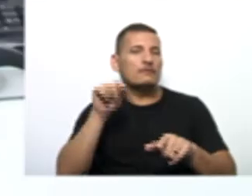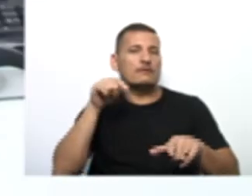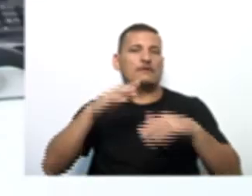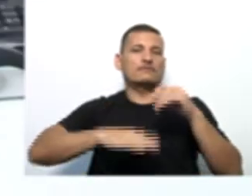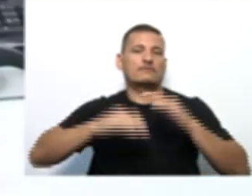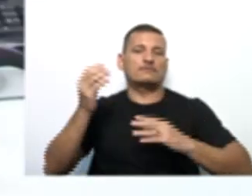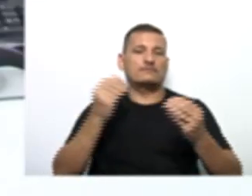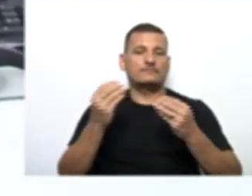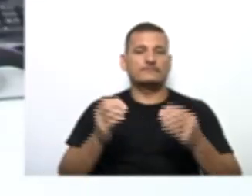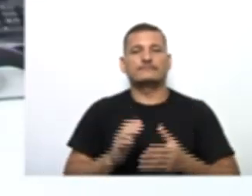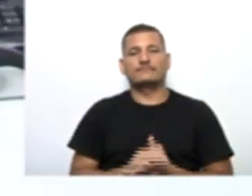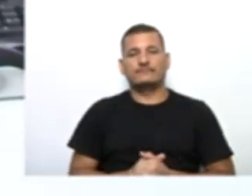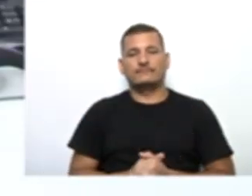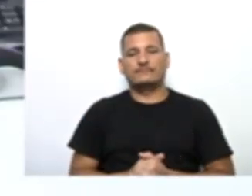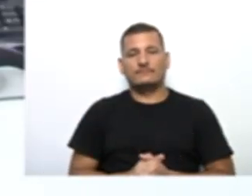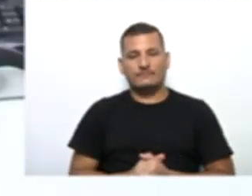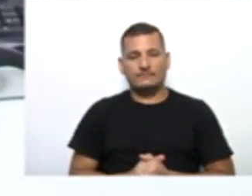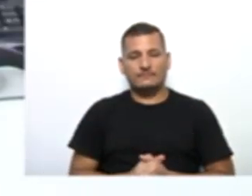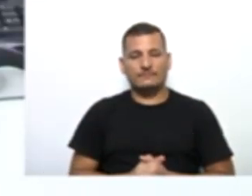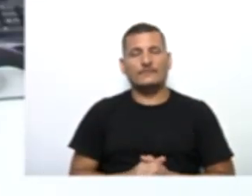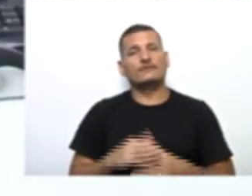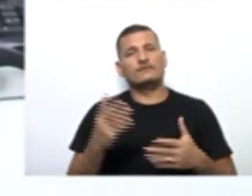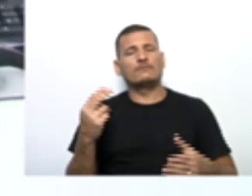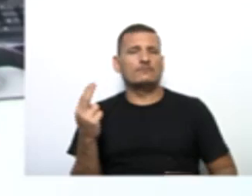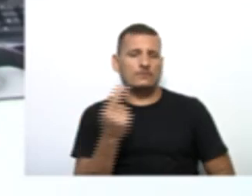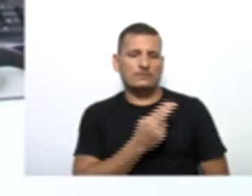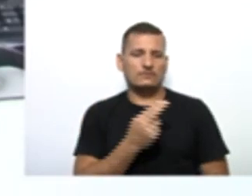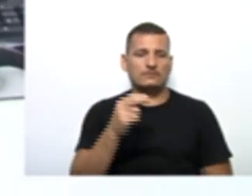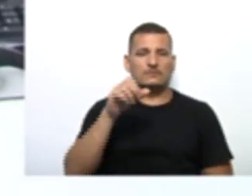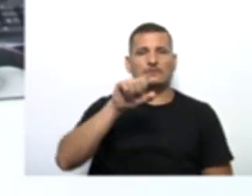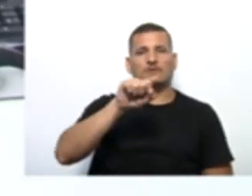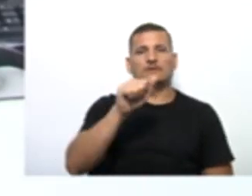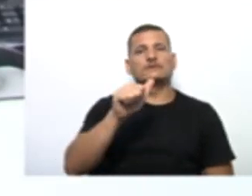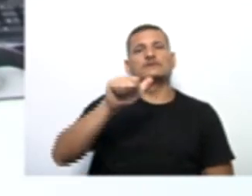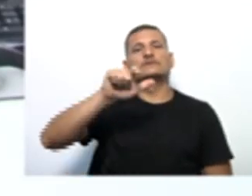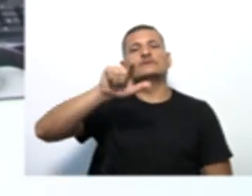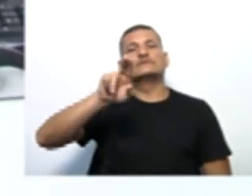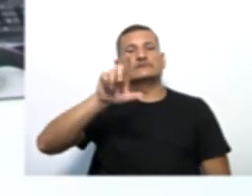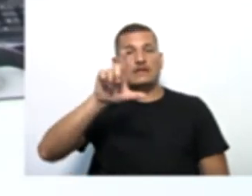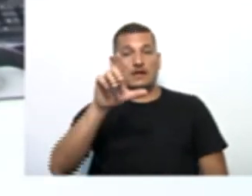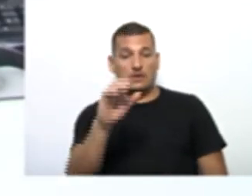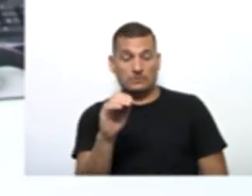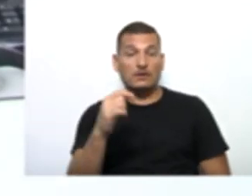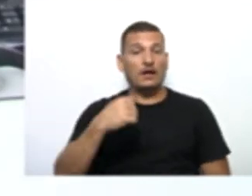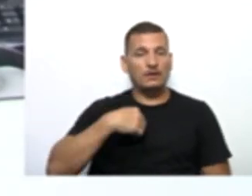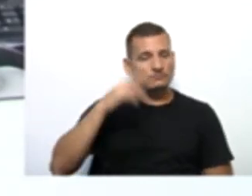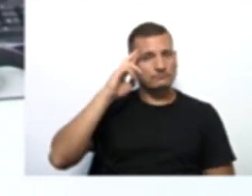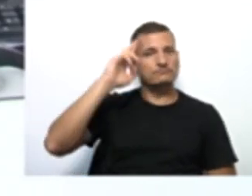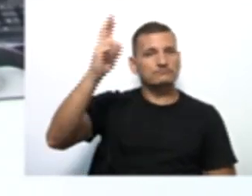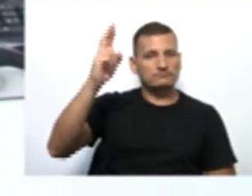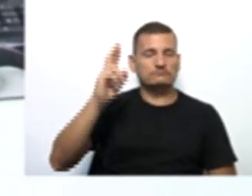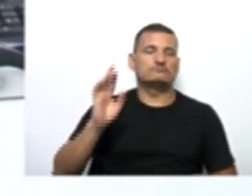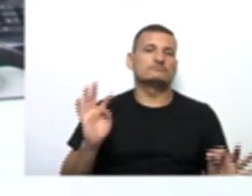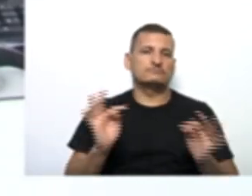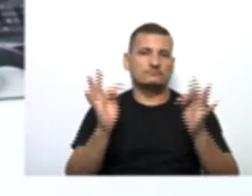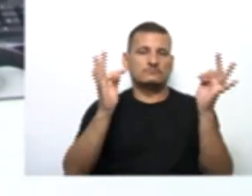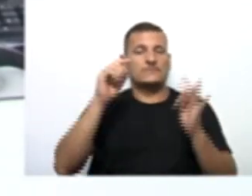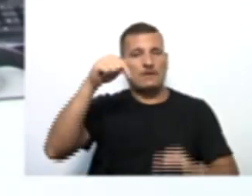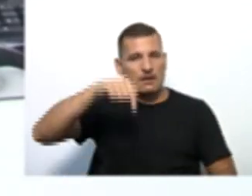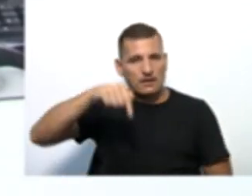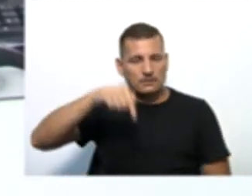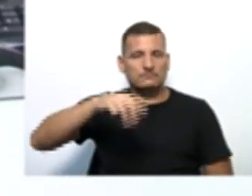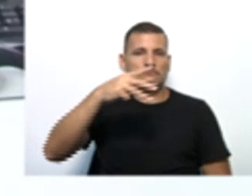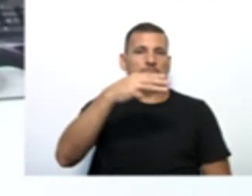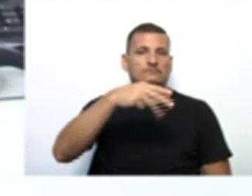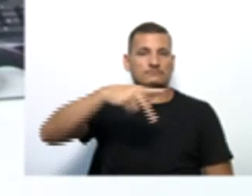profissão. Bom, eu sou Saulo Nascimento, estou como diretor de tecnologia da informação do Ministério Público